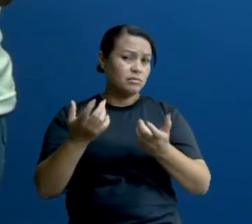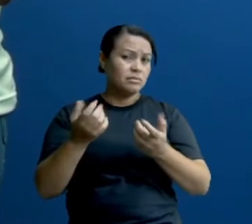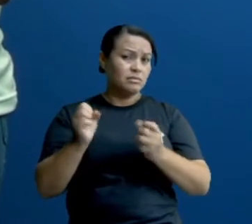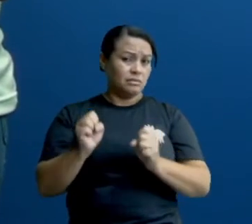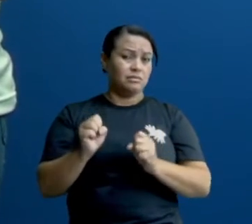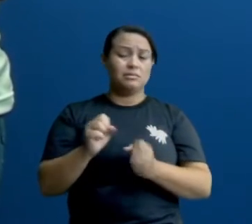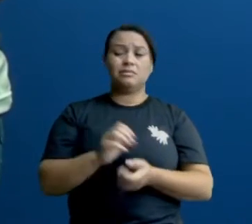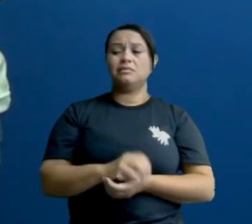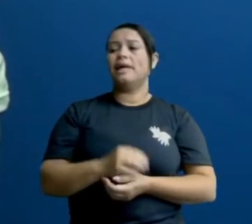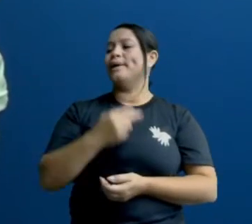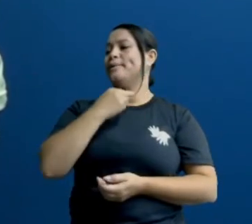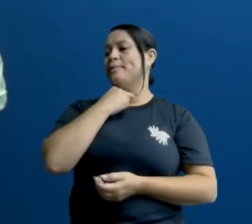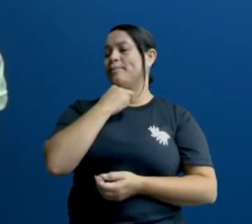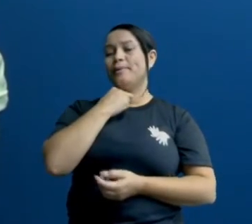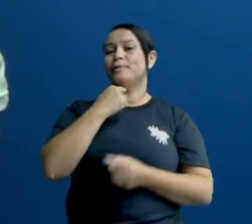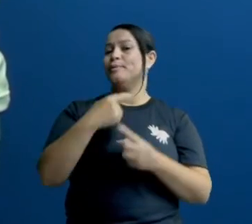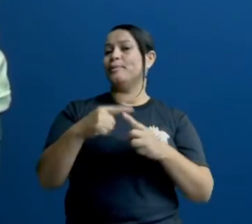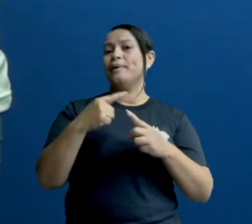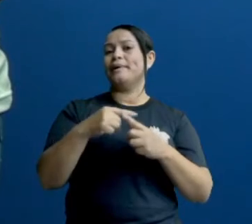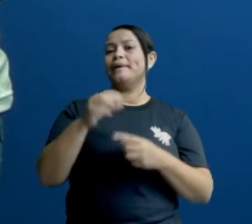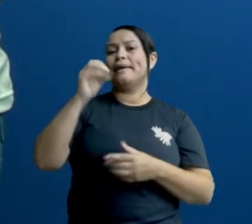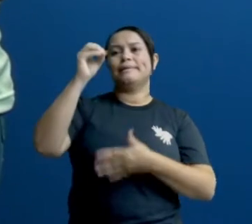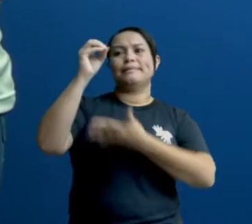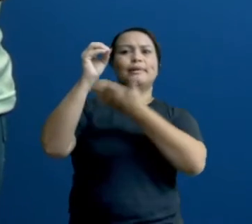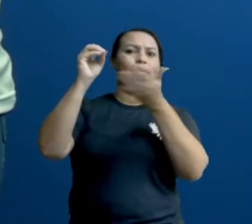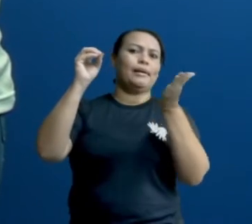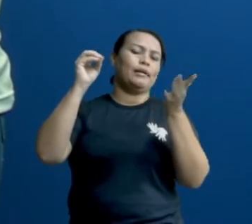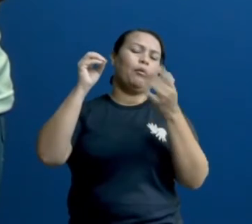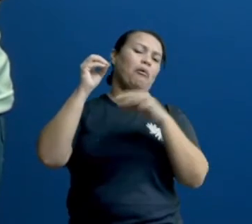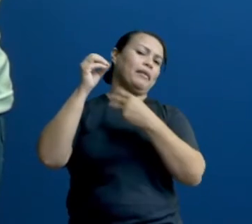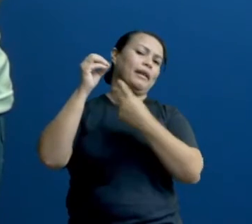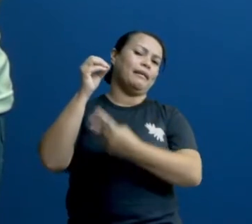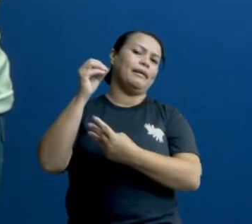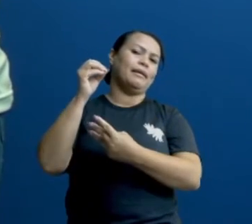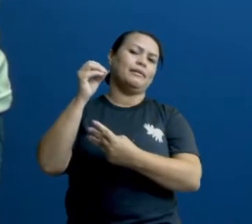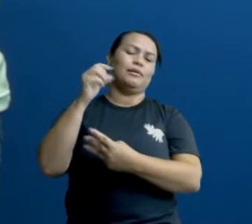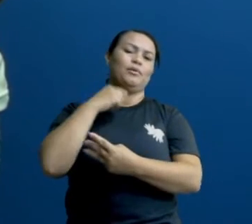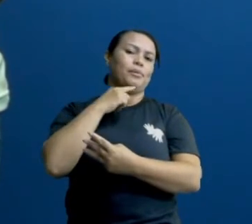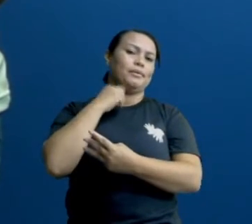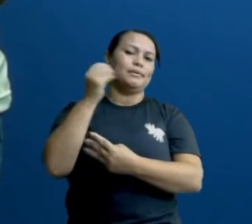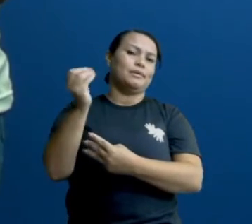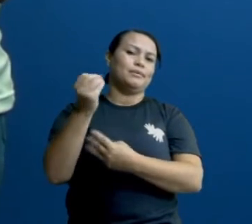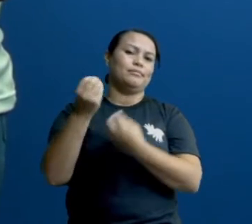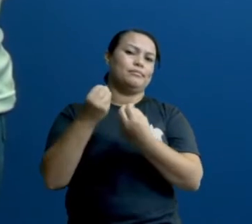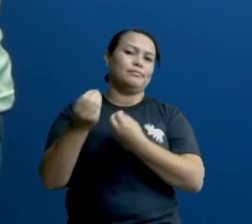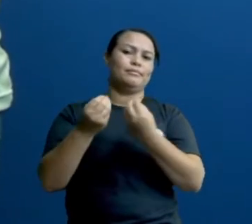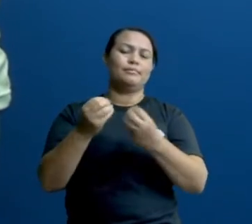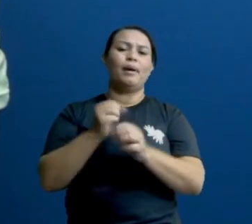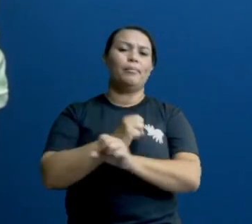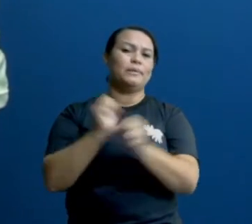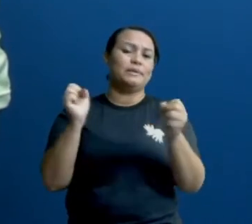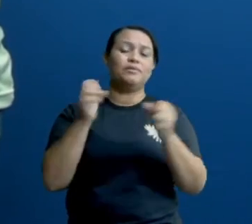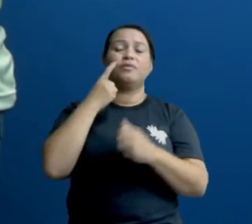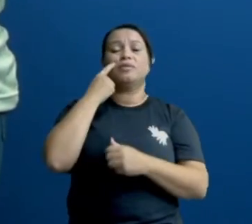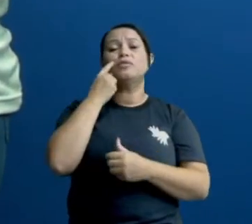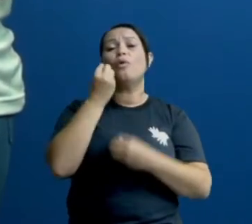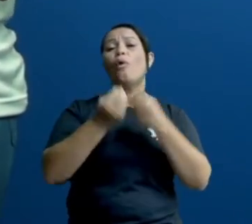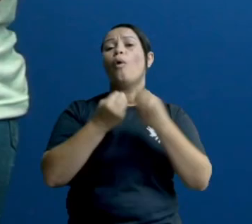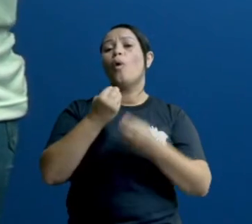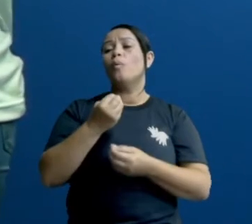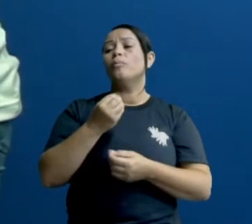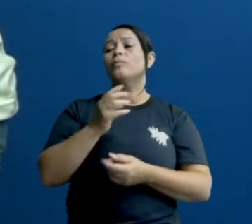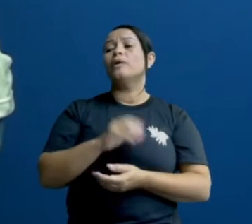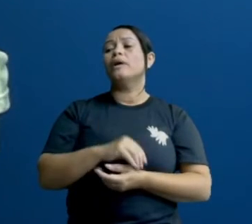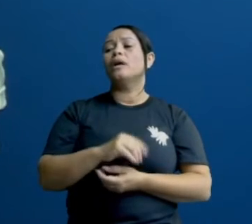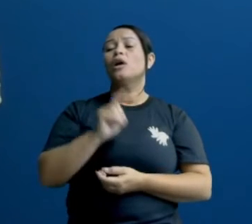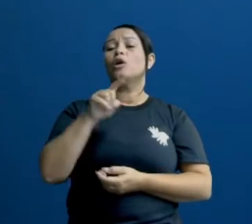posso fazer isso? Não, né? Porque 0 é nenhuma quantidade, então eu não posso tirar nenhuma quantidade de nenhuma quantidade. Então, o que é que a gente faz nesse